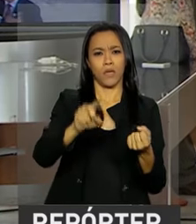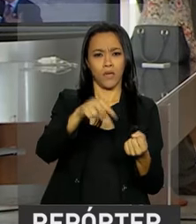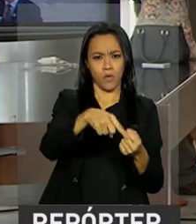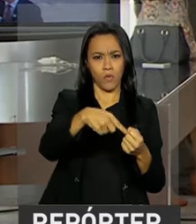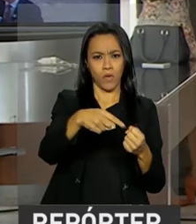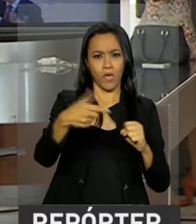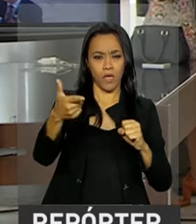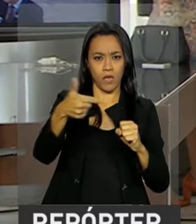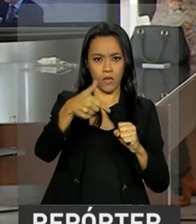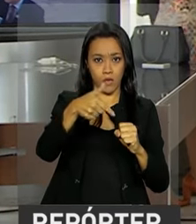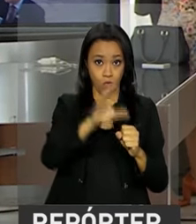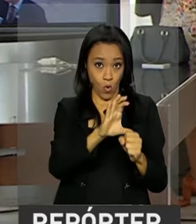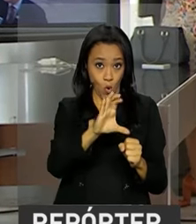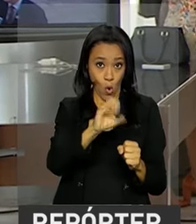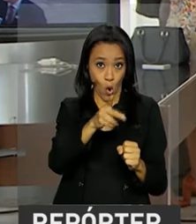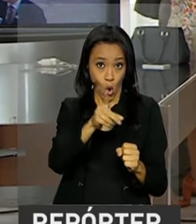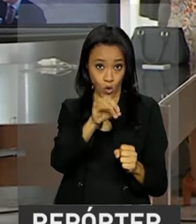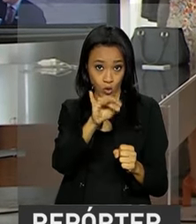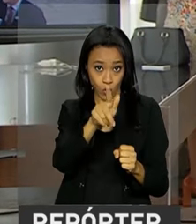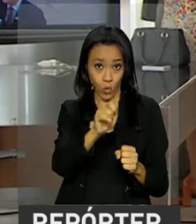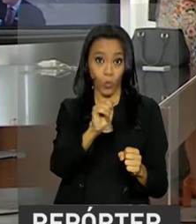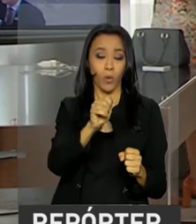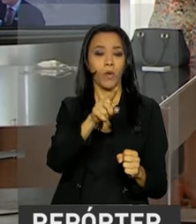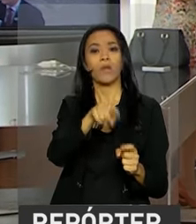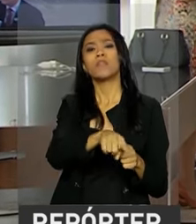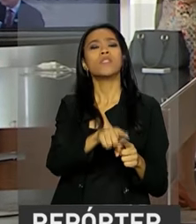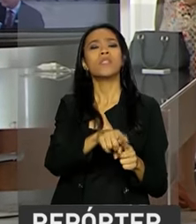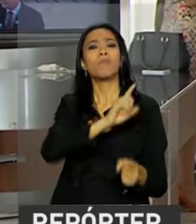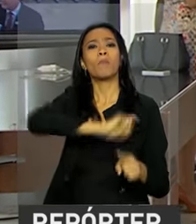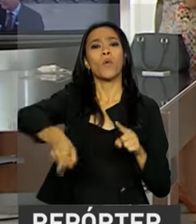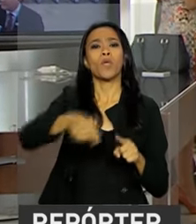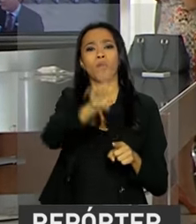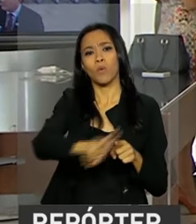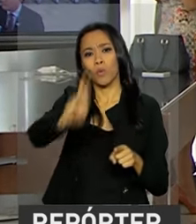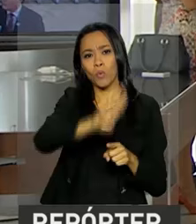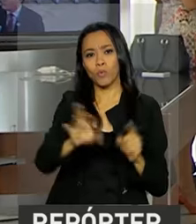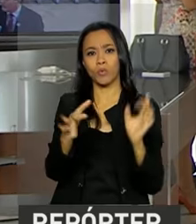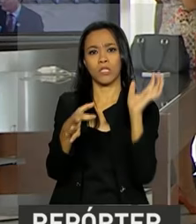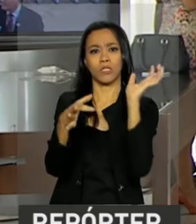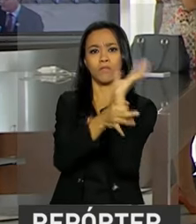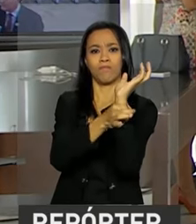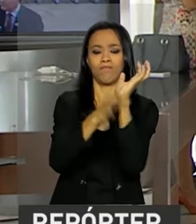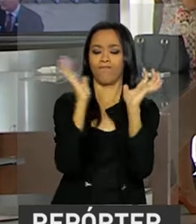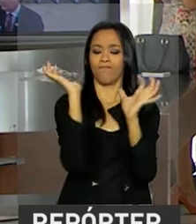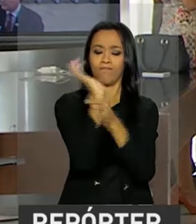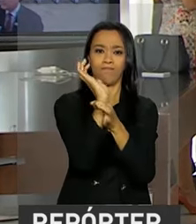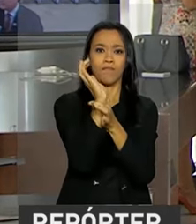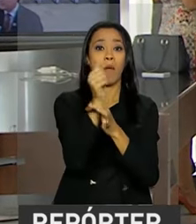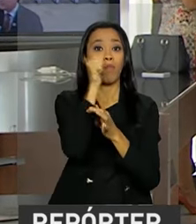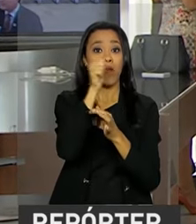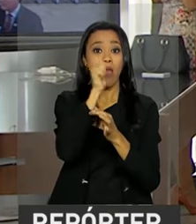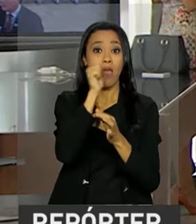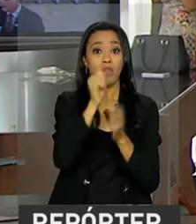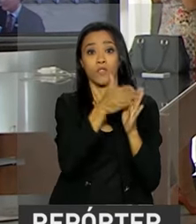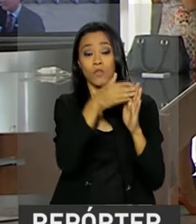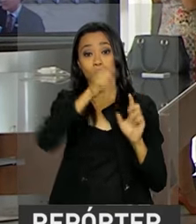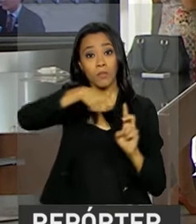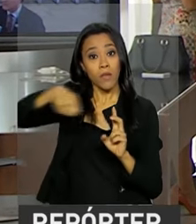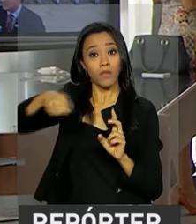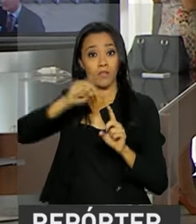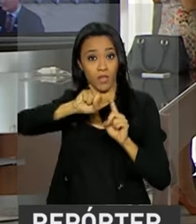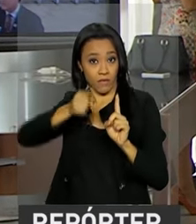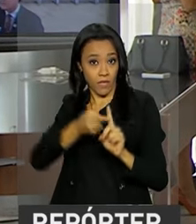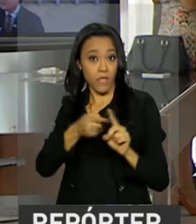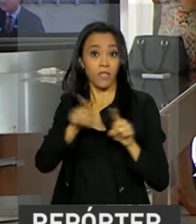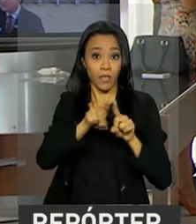Penal e define aí e proíbe o uso de algemas em mulheres grávidas durante o parto e também no